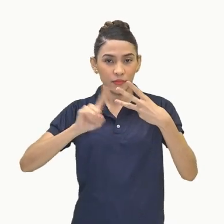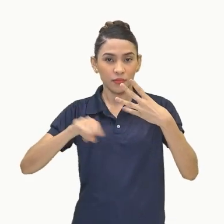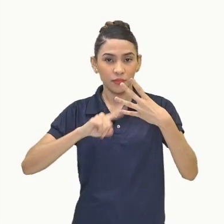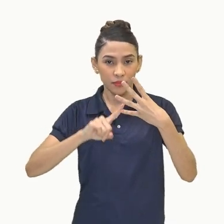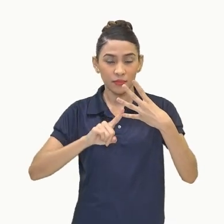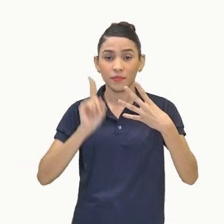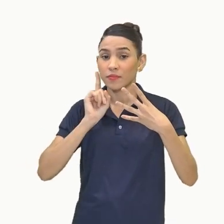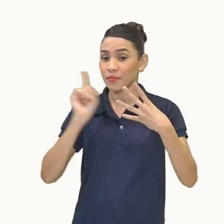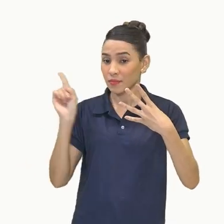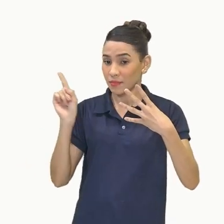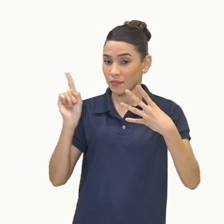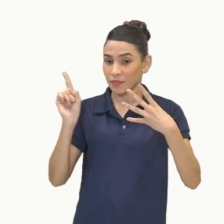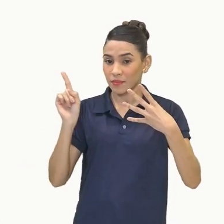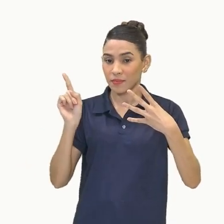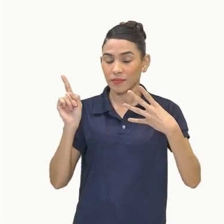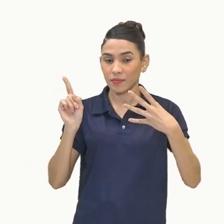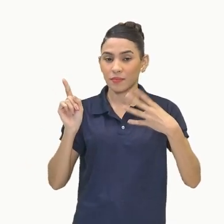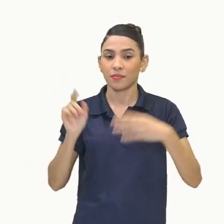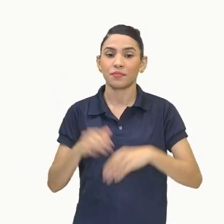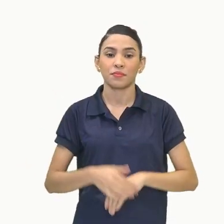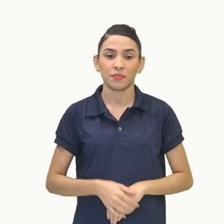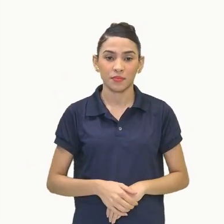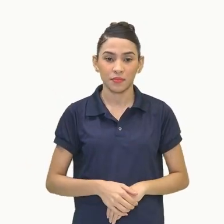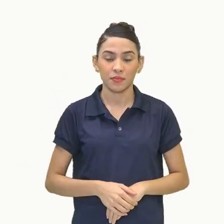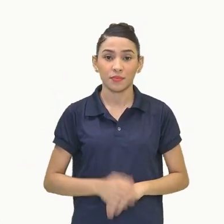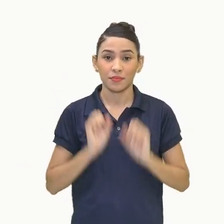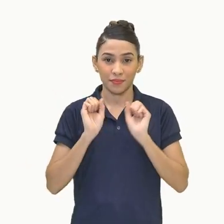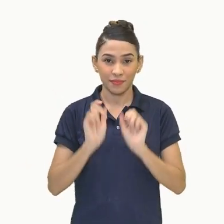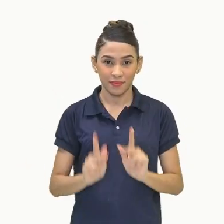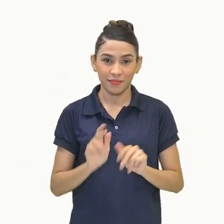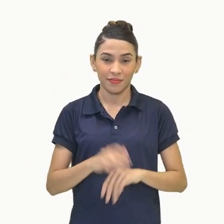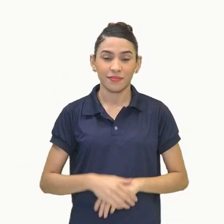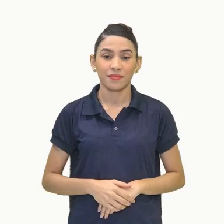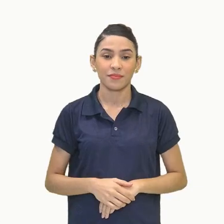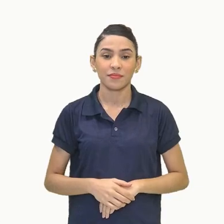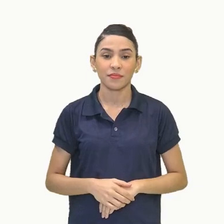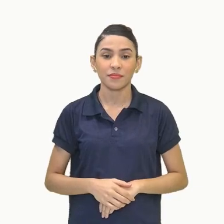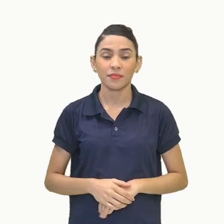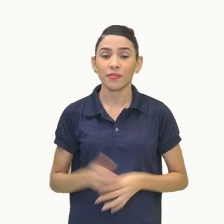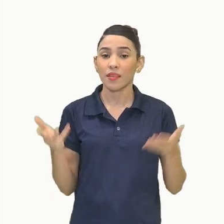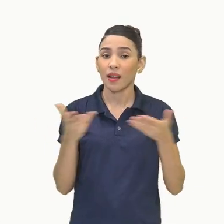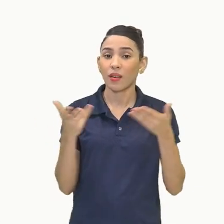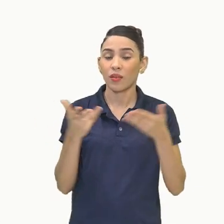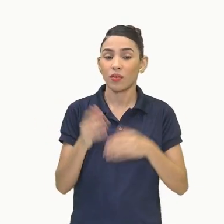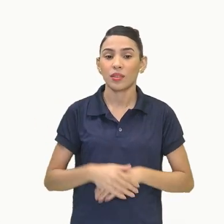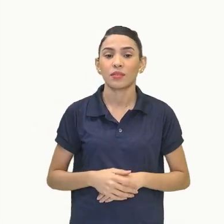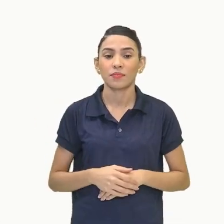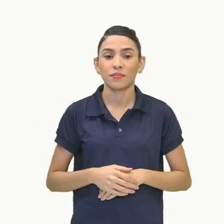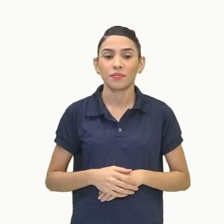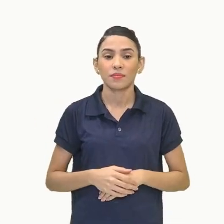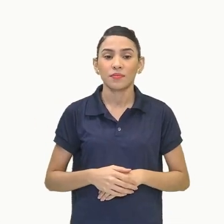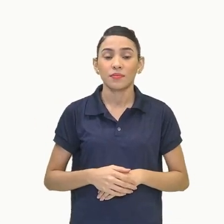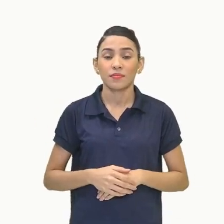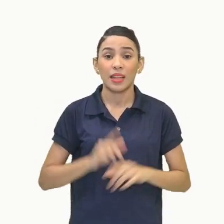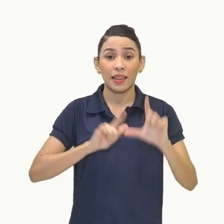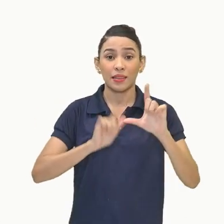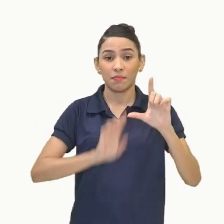que é o resultado, e o resto. Tudo bem? Então, vamos agora fazer a nossa letra